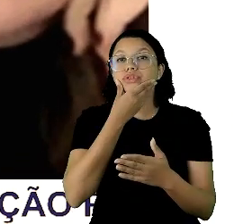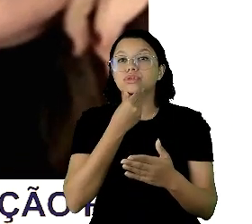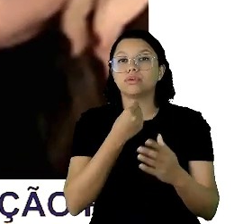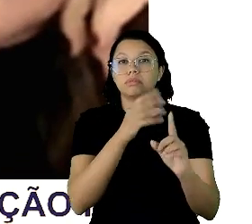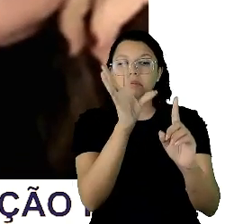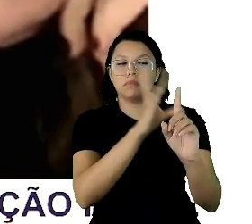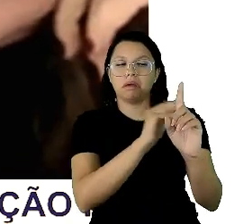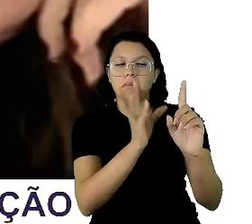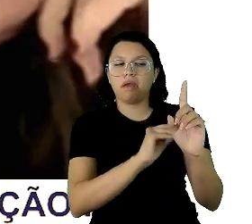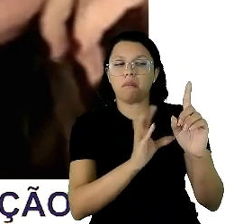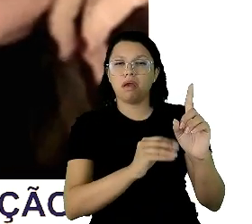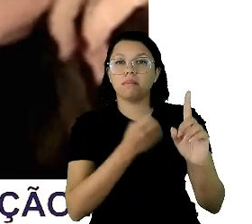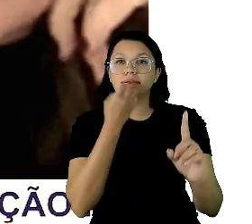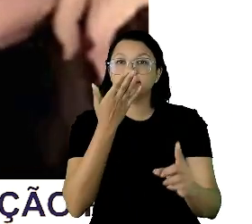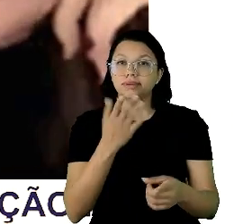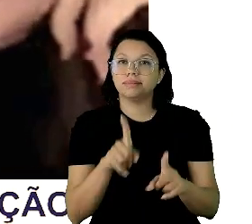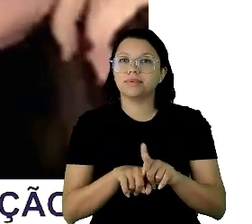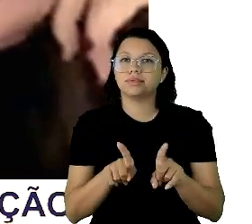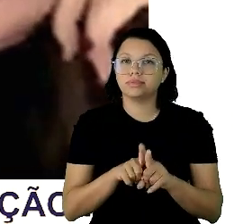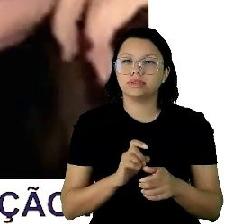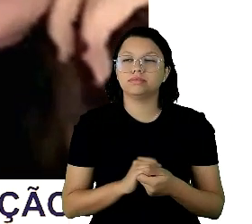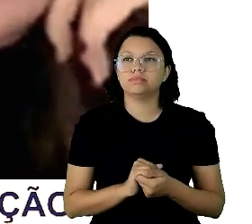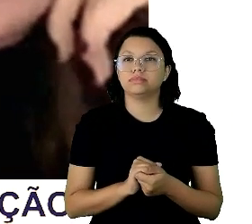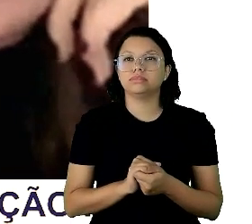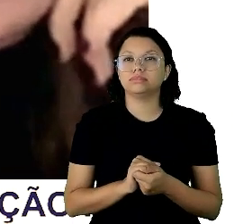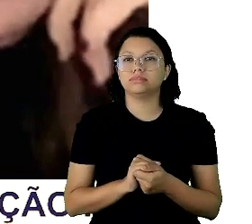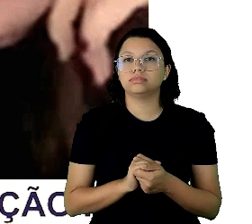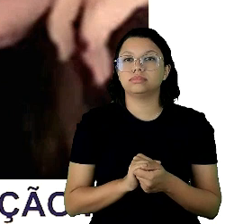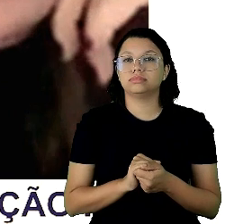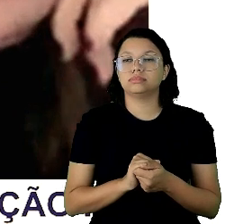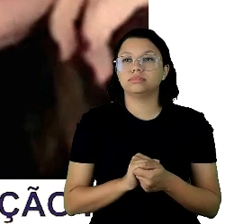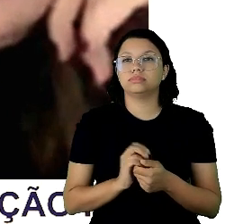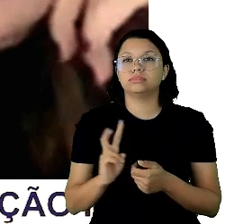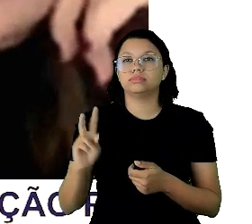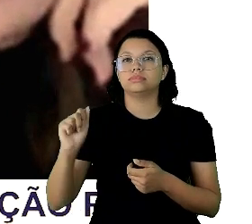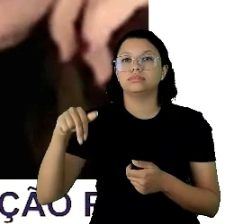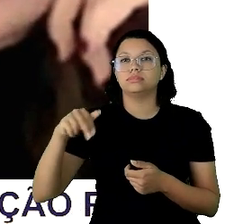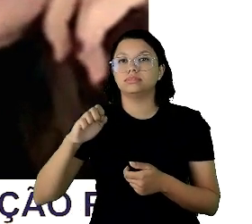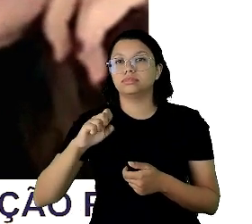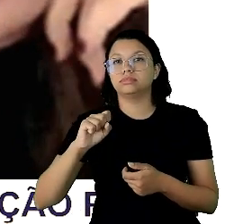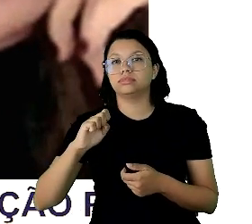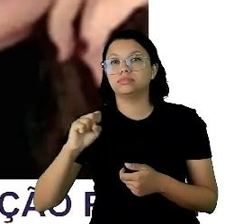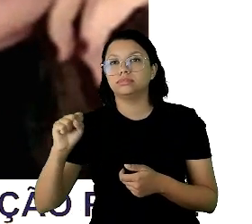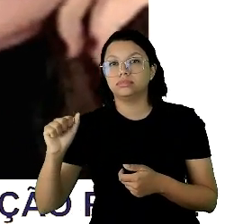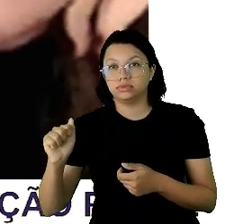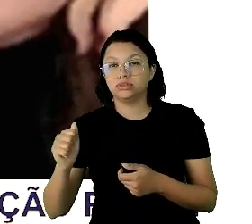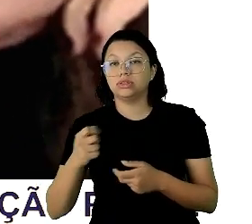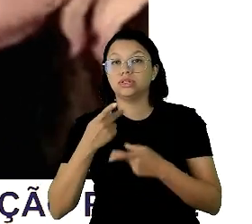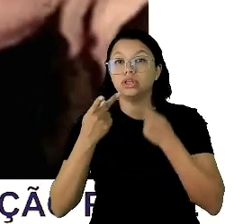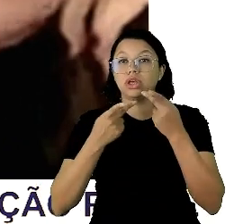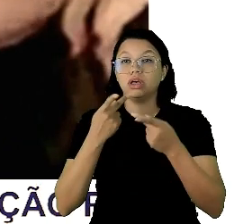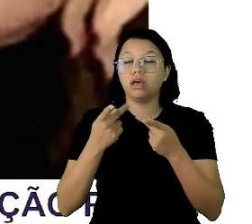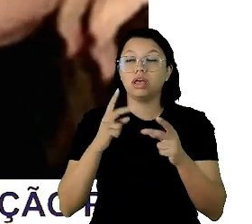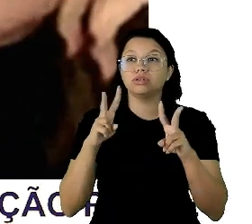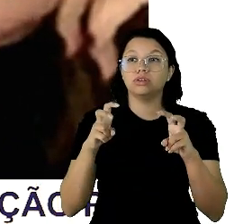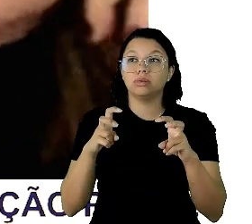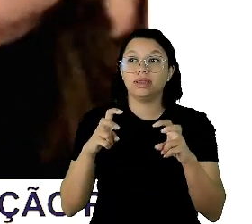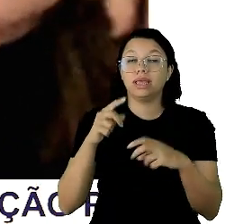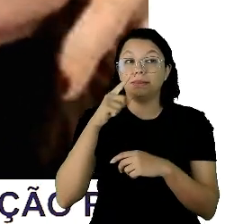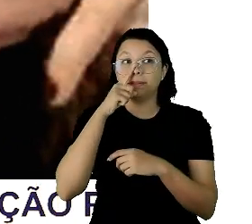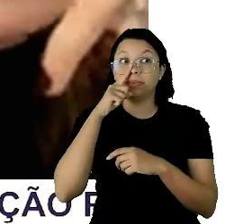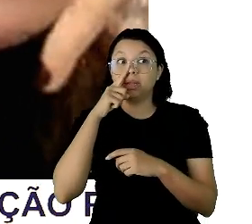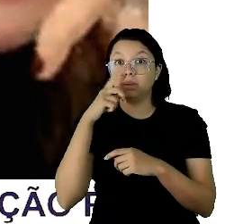interessante, né? A Vanessa comenta que às vezes é muito arriscado a gente se defender, né? A gente